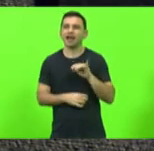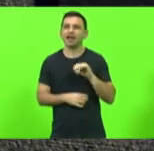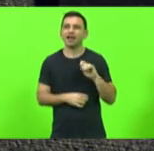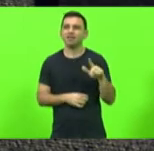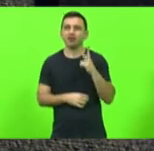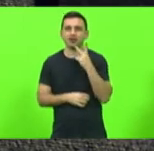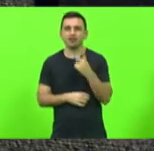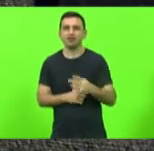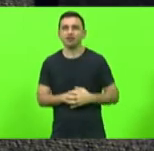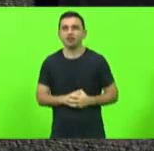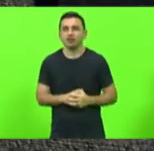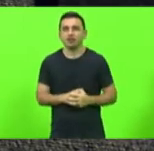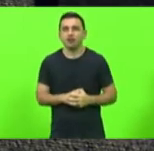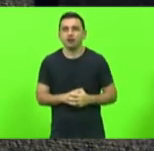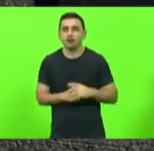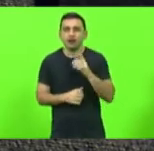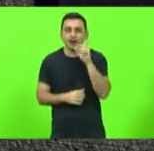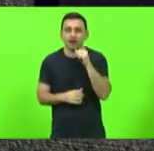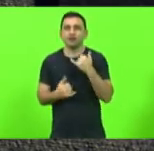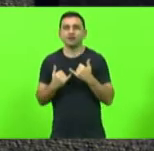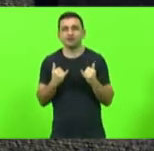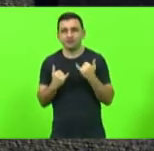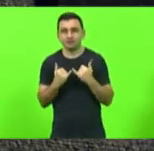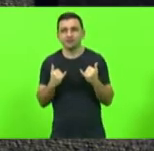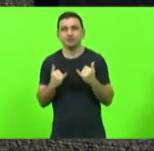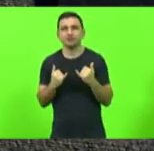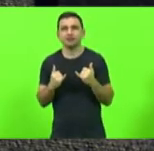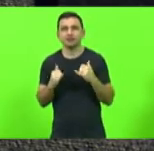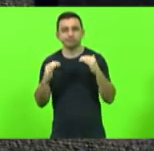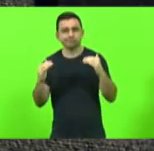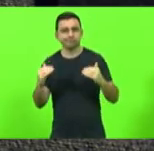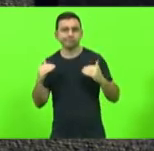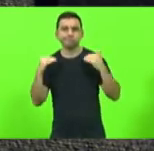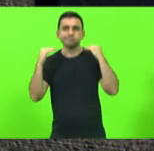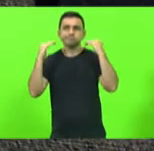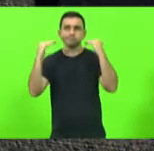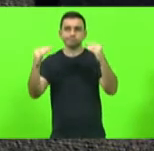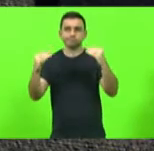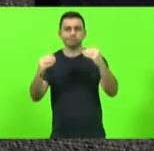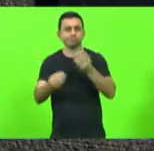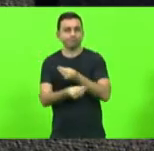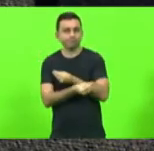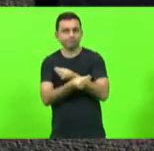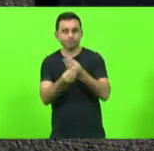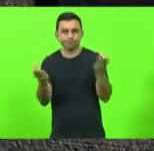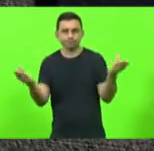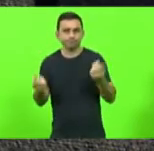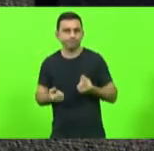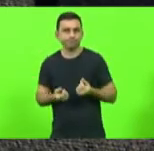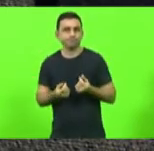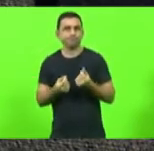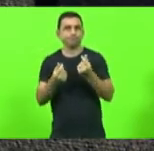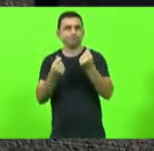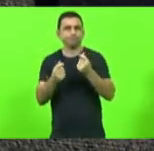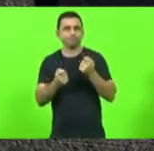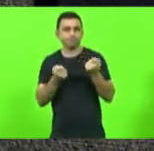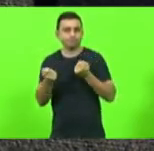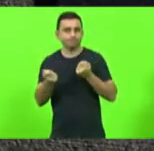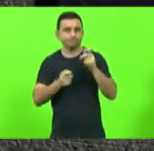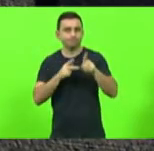é água e energia com soberania, distribuição e riqueza e controle